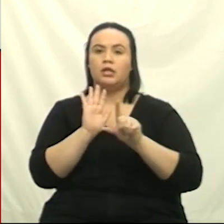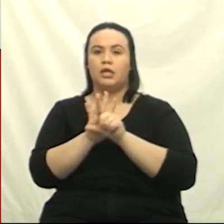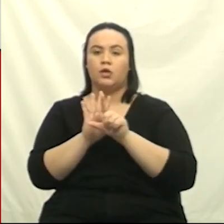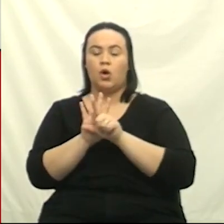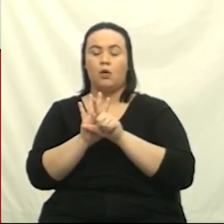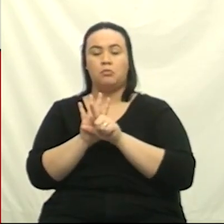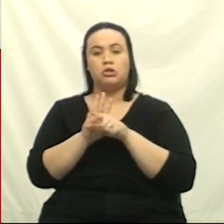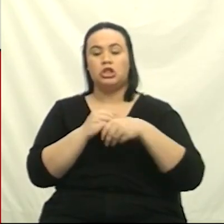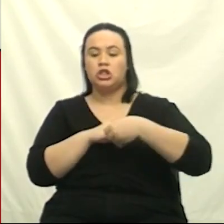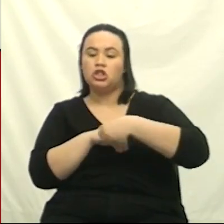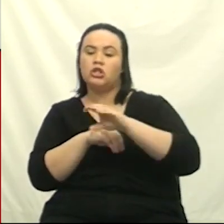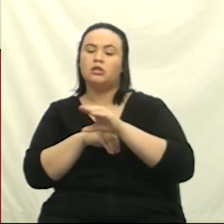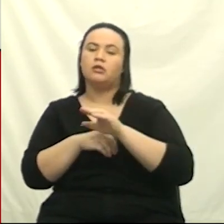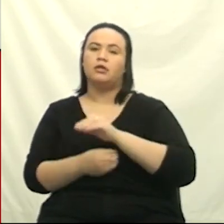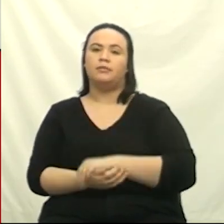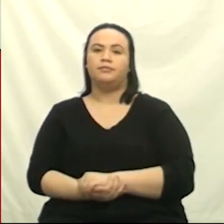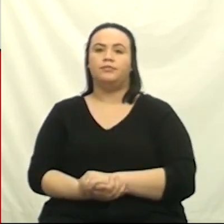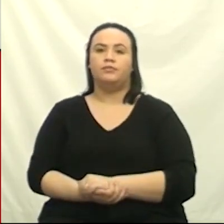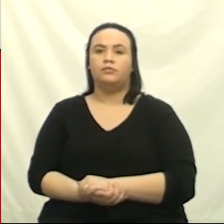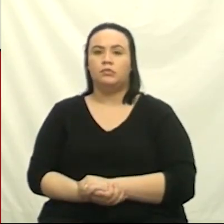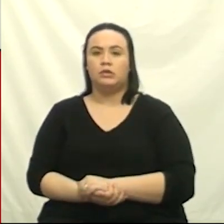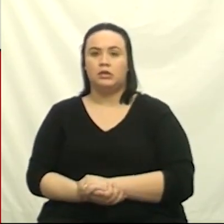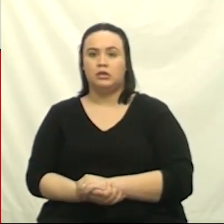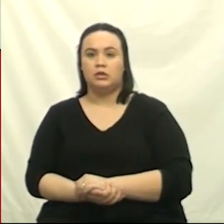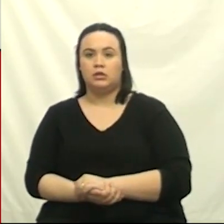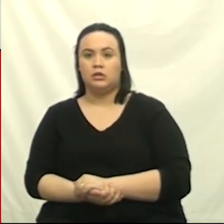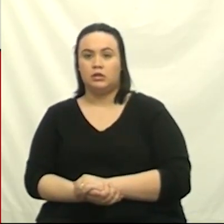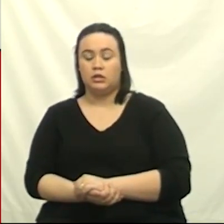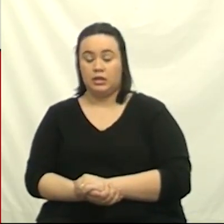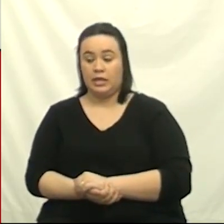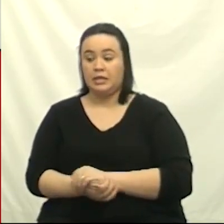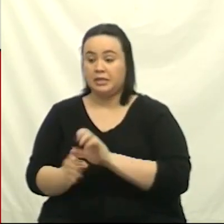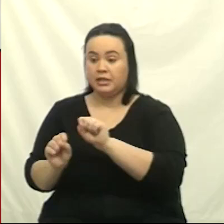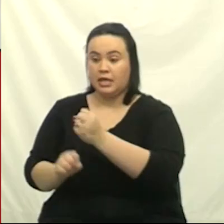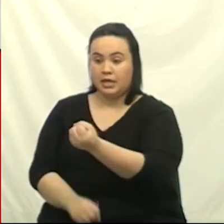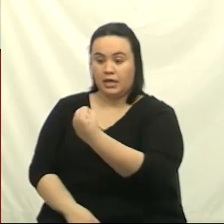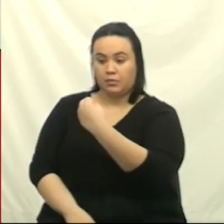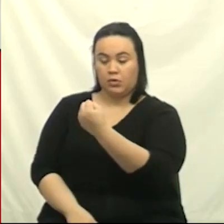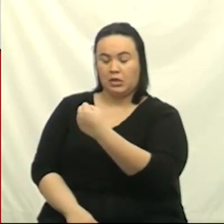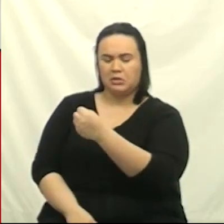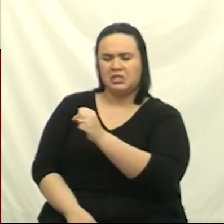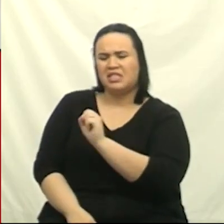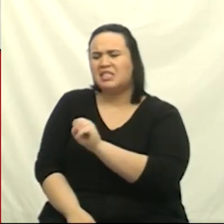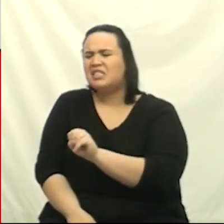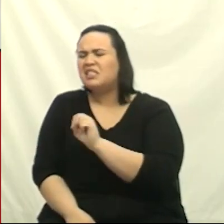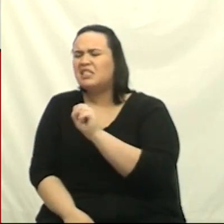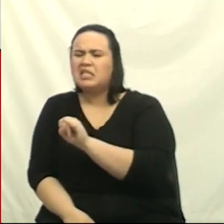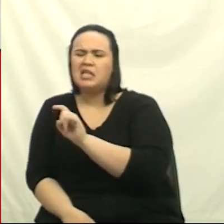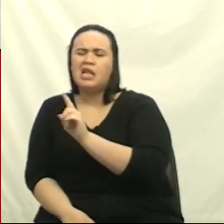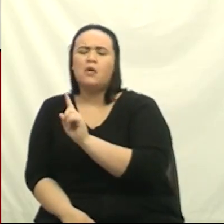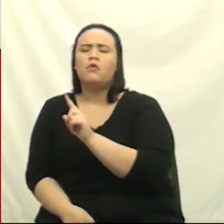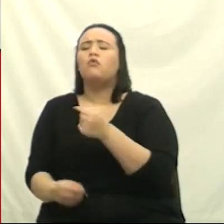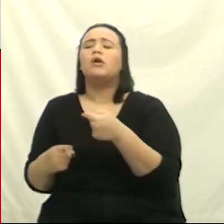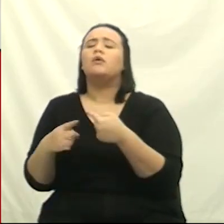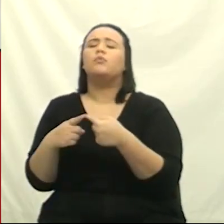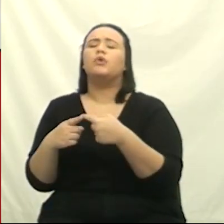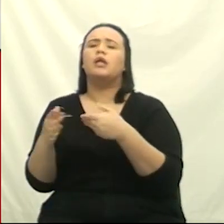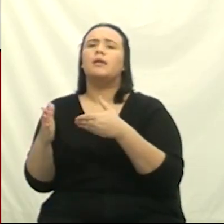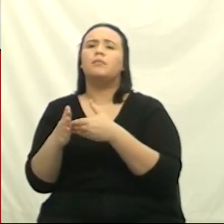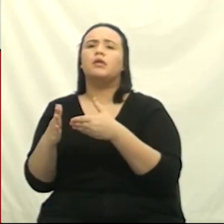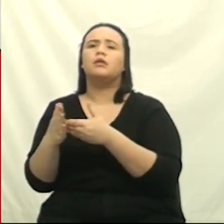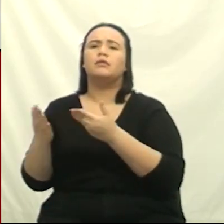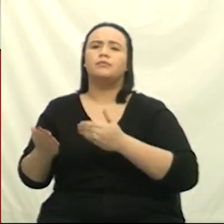sugestão caso tal questão seja possível caso negativo o que impede o